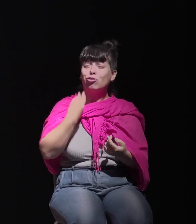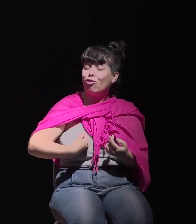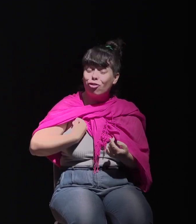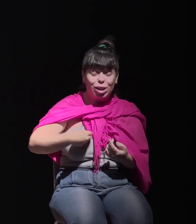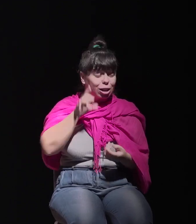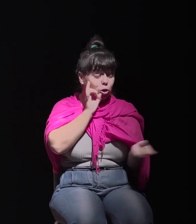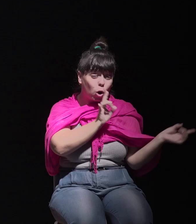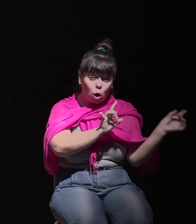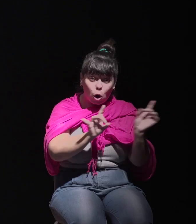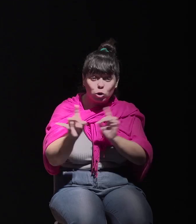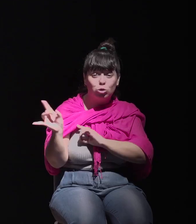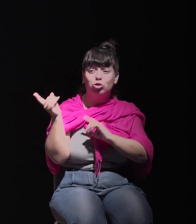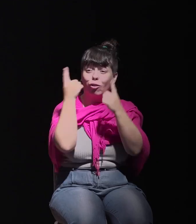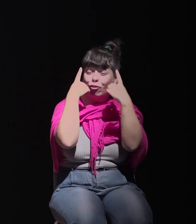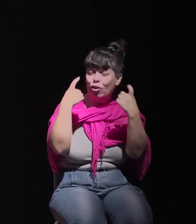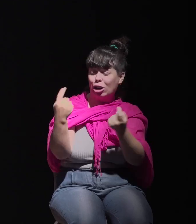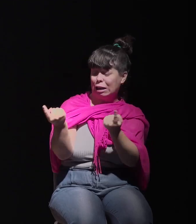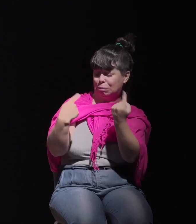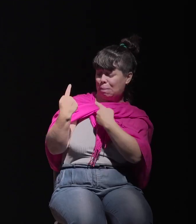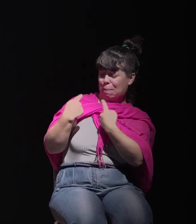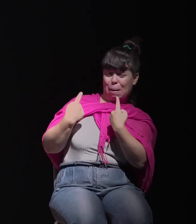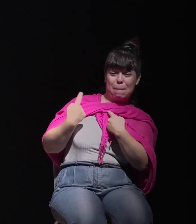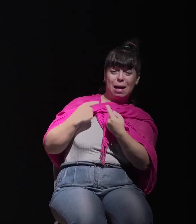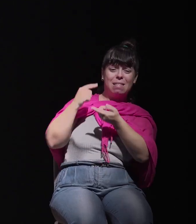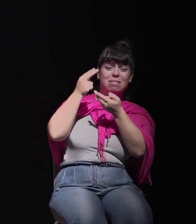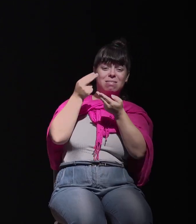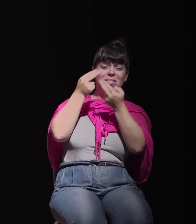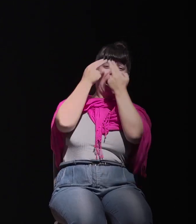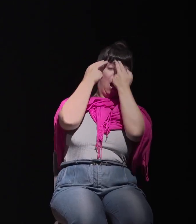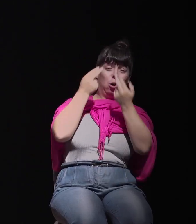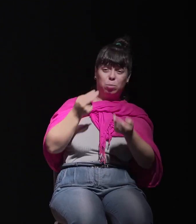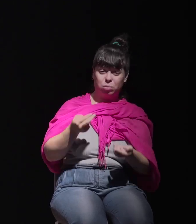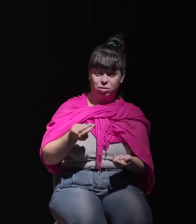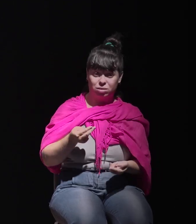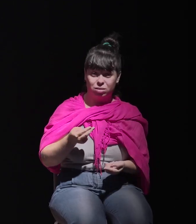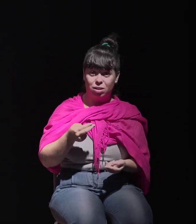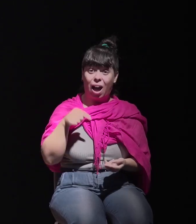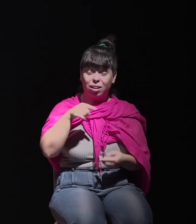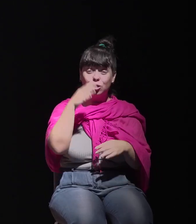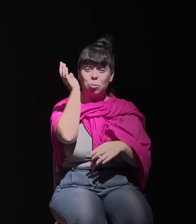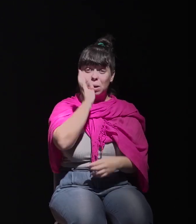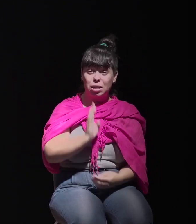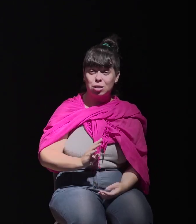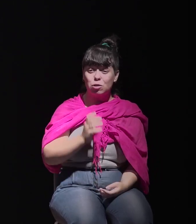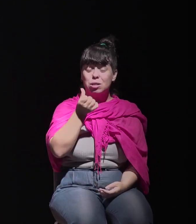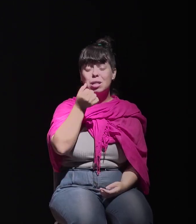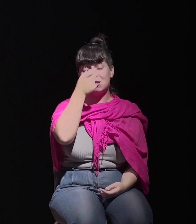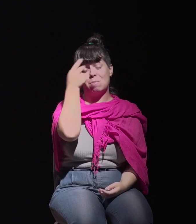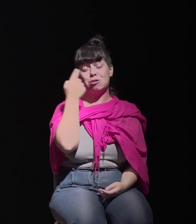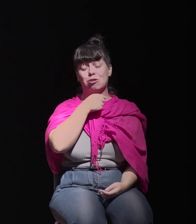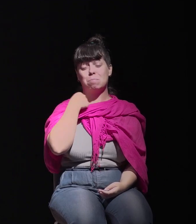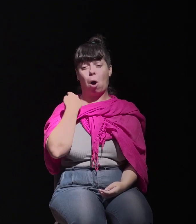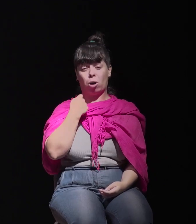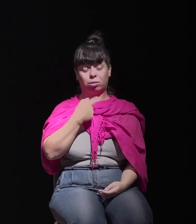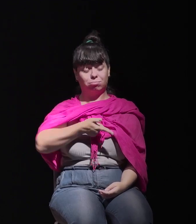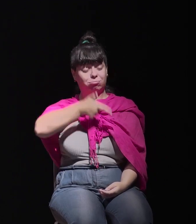por terror. A cada dia, 6 pessoas morrem no Brasil pelas mãos da polícia, pelo menos. A